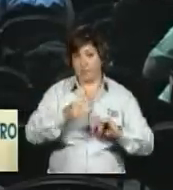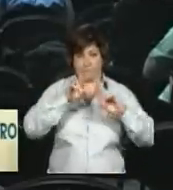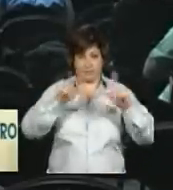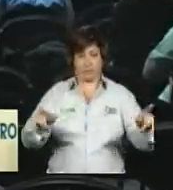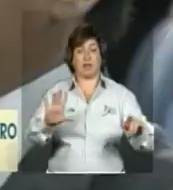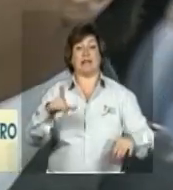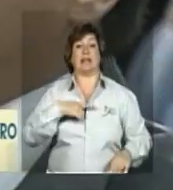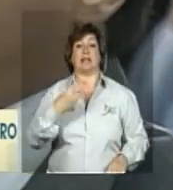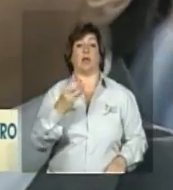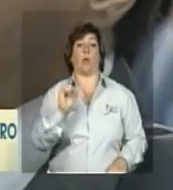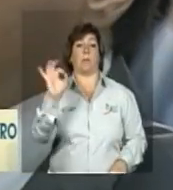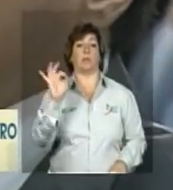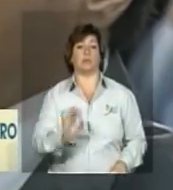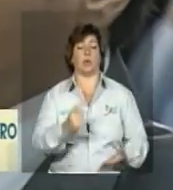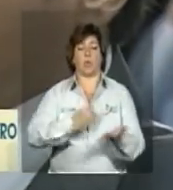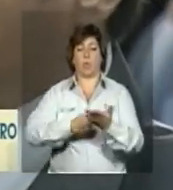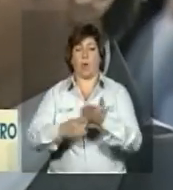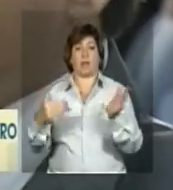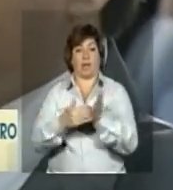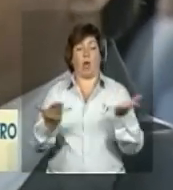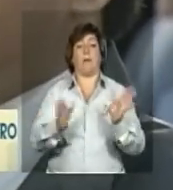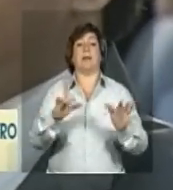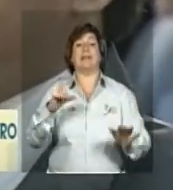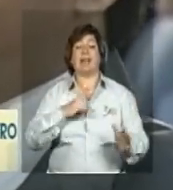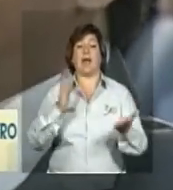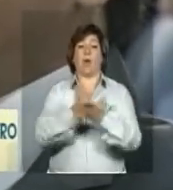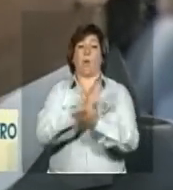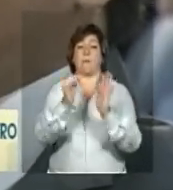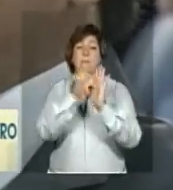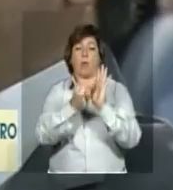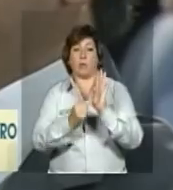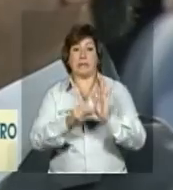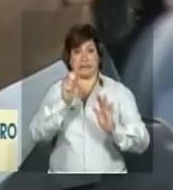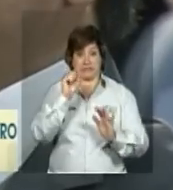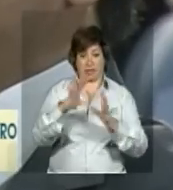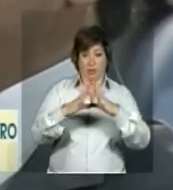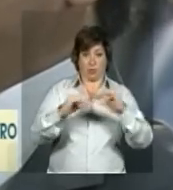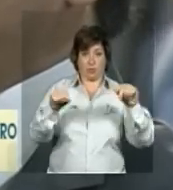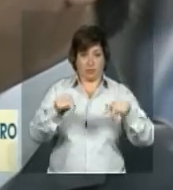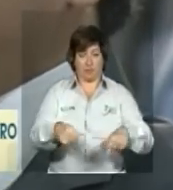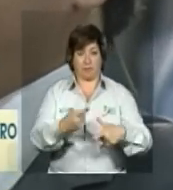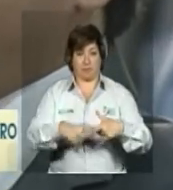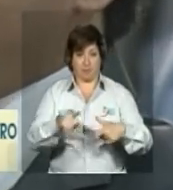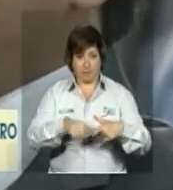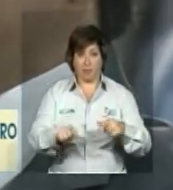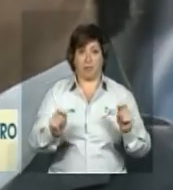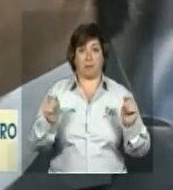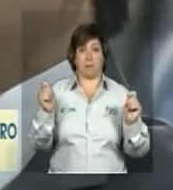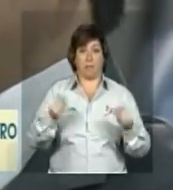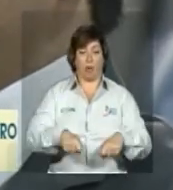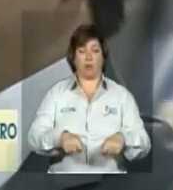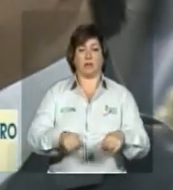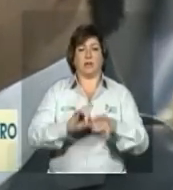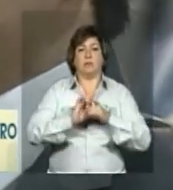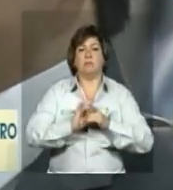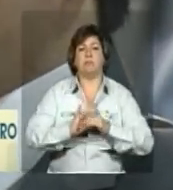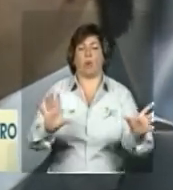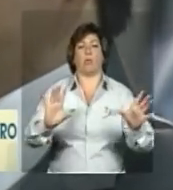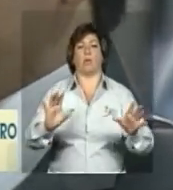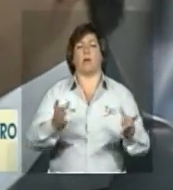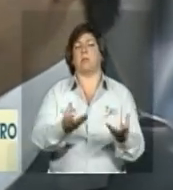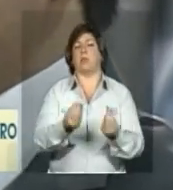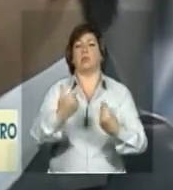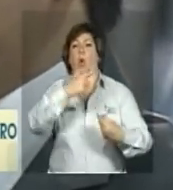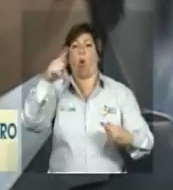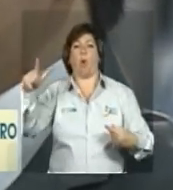de acordo até agora, que existem alguns pontos que, se forem resolvidos, são capazes de destravar vários outros